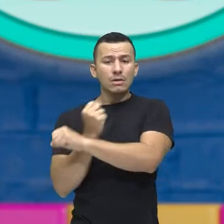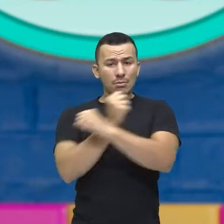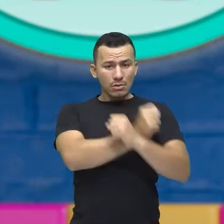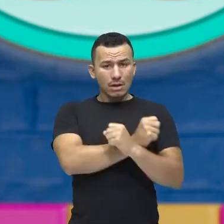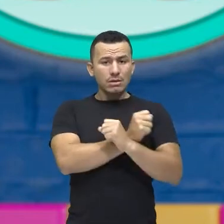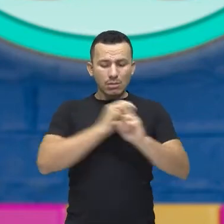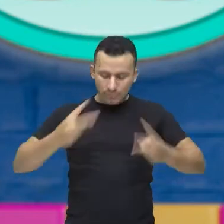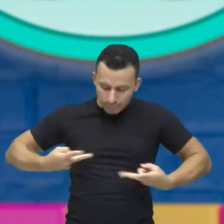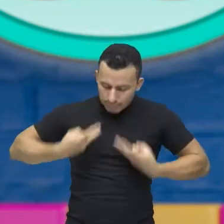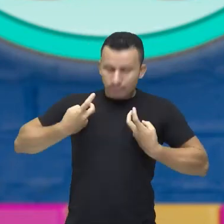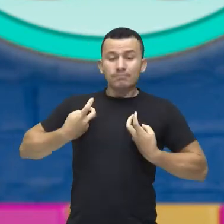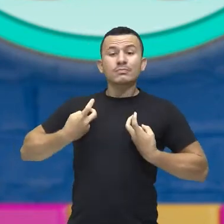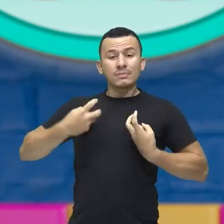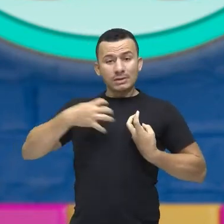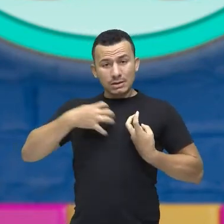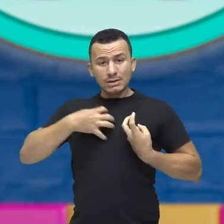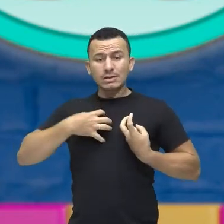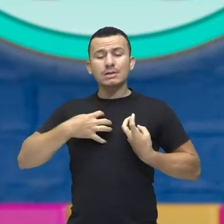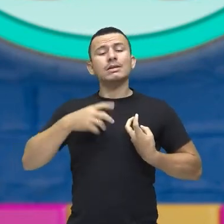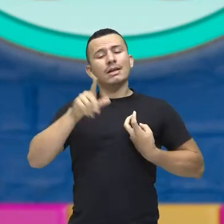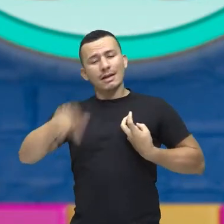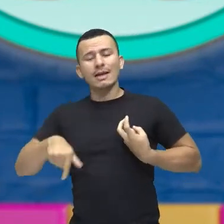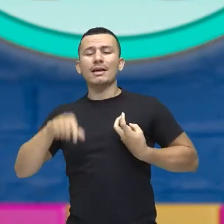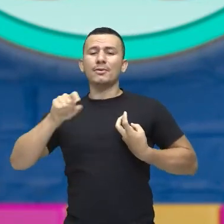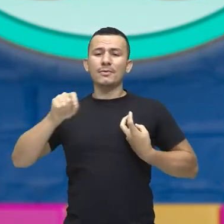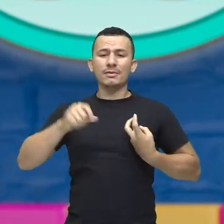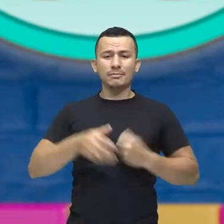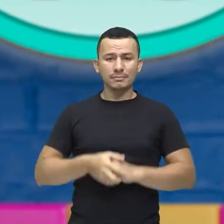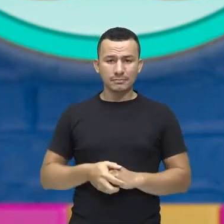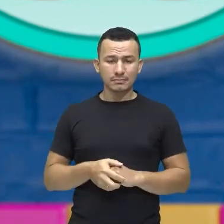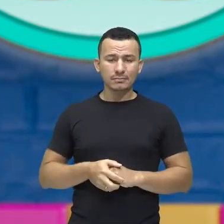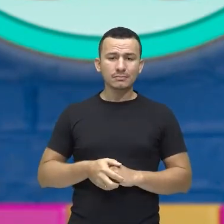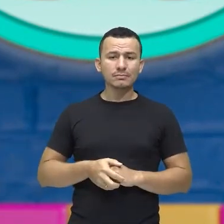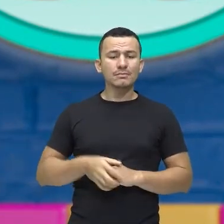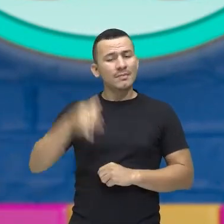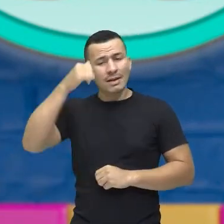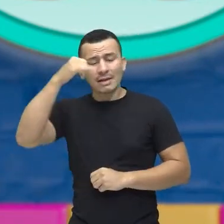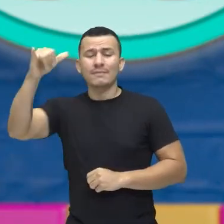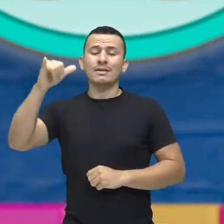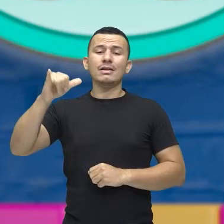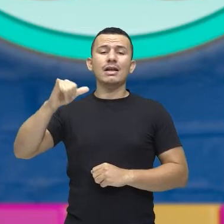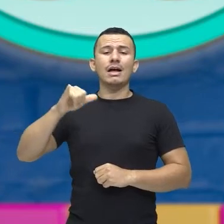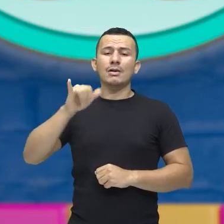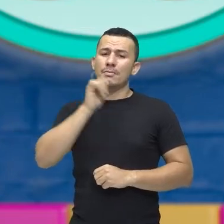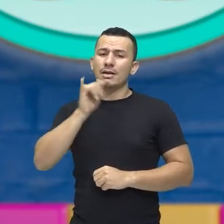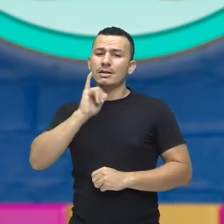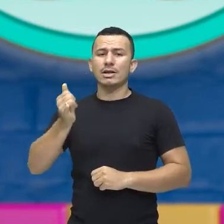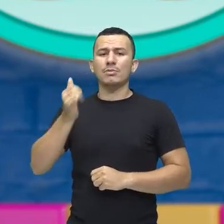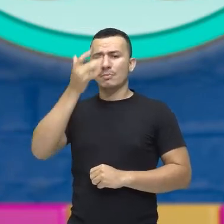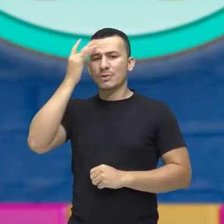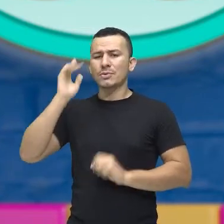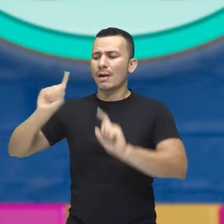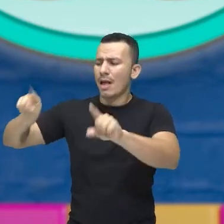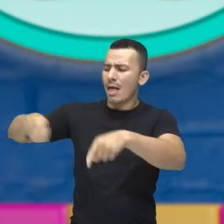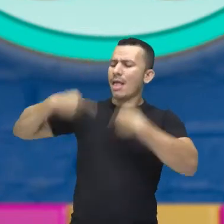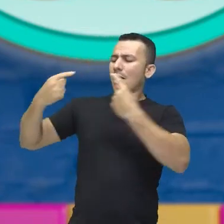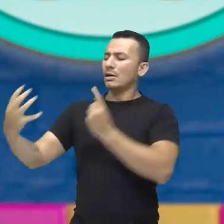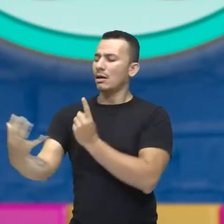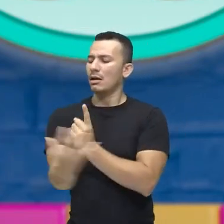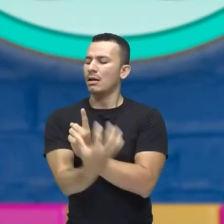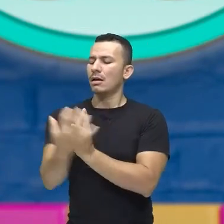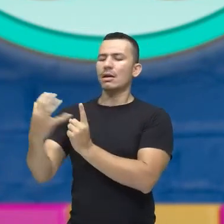para si, compreender o que eu sinto, vai fazer também com que eu não seja, de repente, violado, não